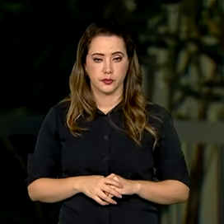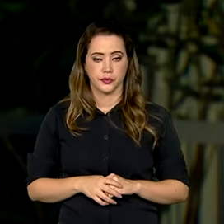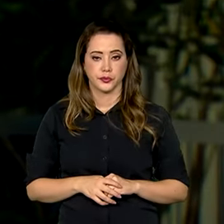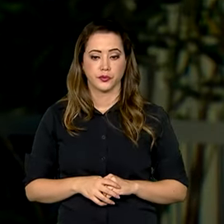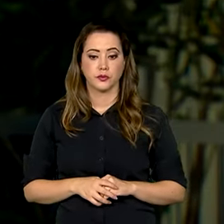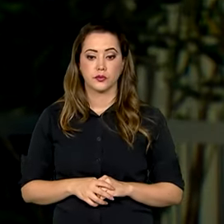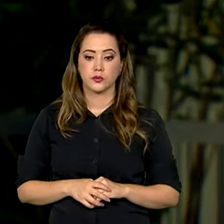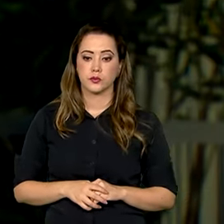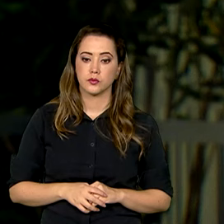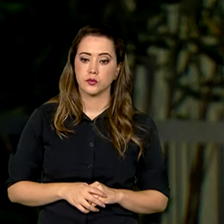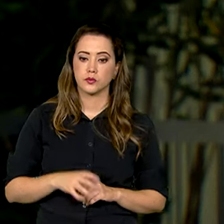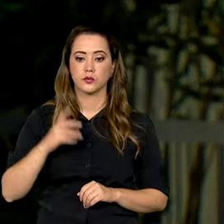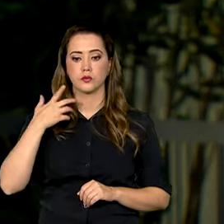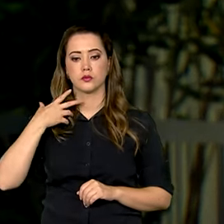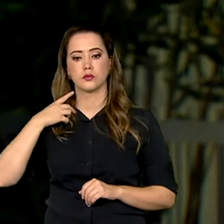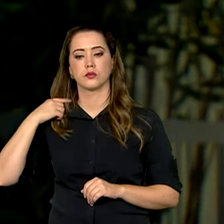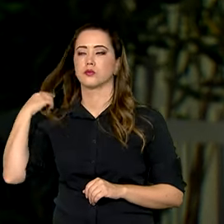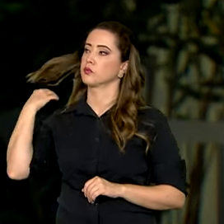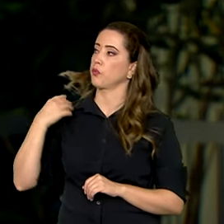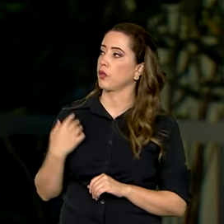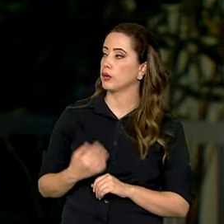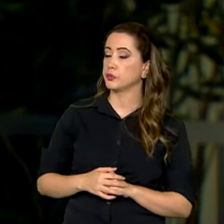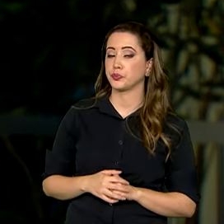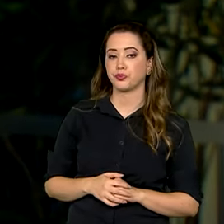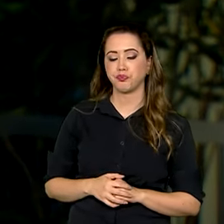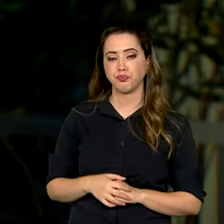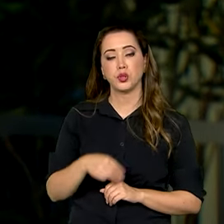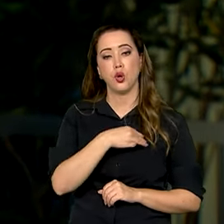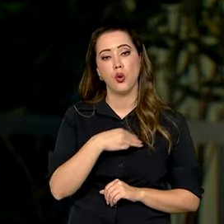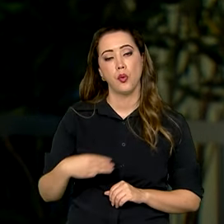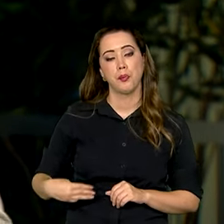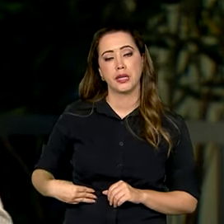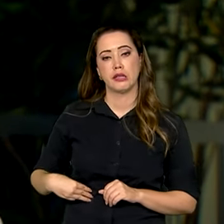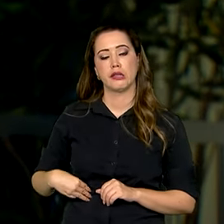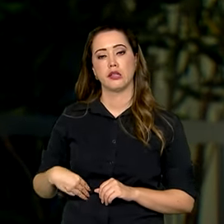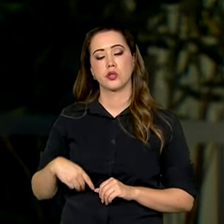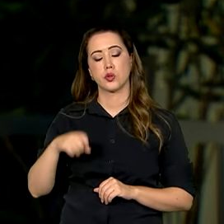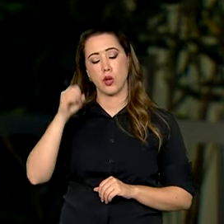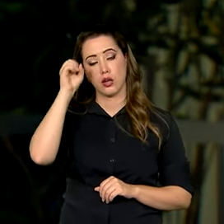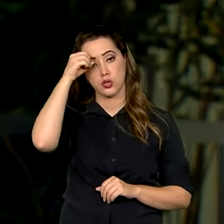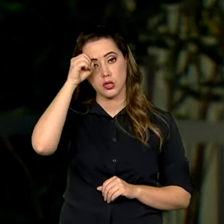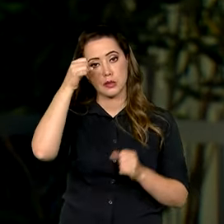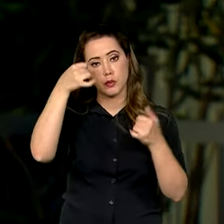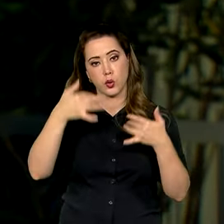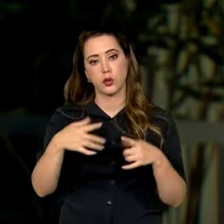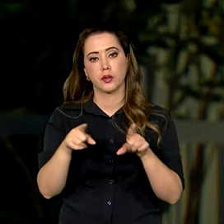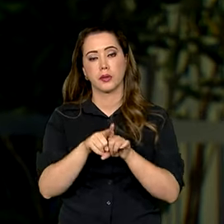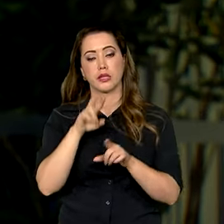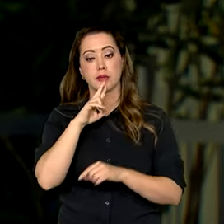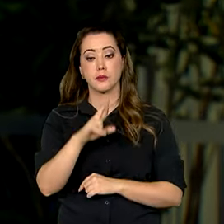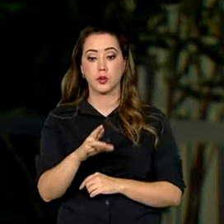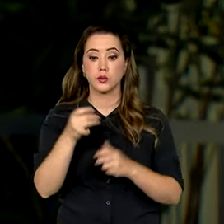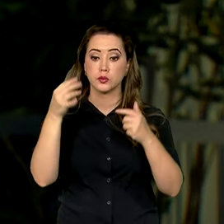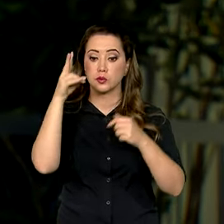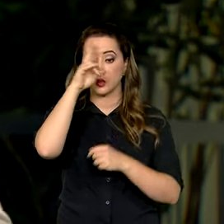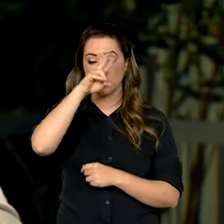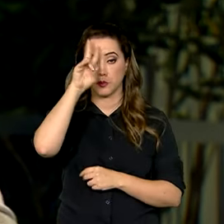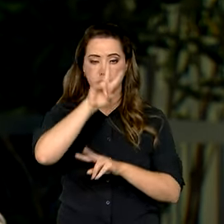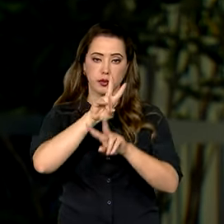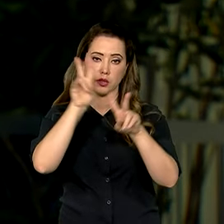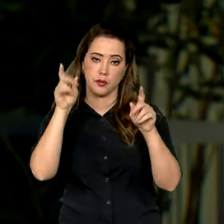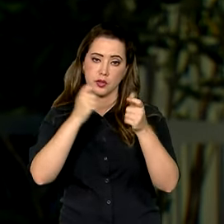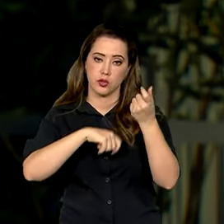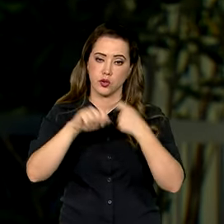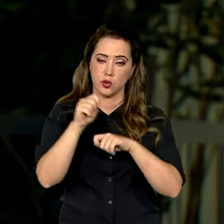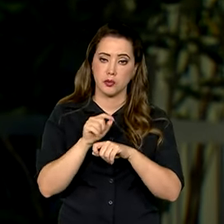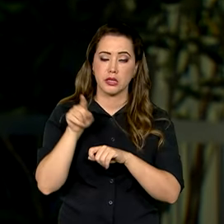O ministro da Secretaria de Relações Institucionais, Alexandre Padilha, também comentou esse resultado e lembrou a pauta econômica que está lá